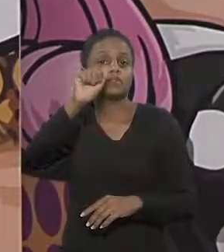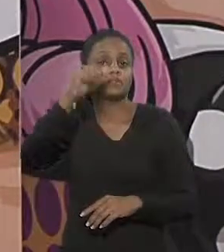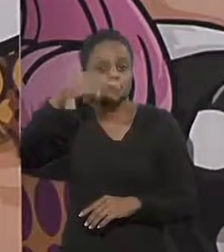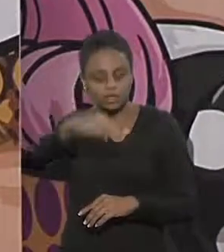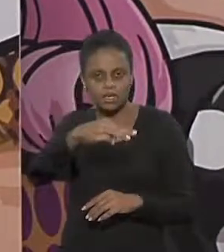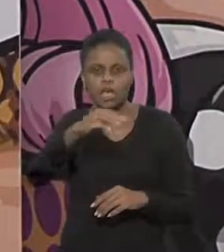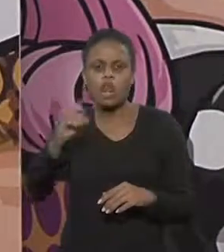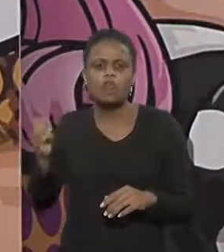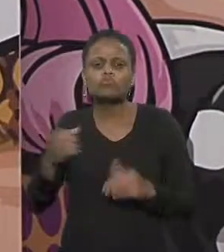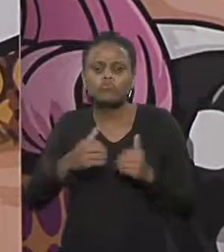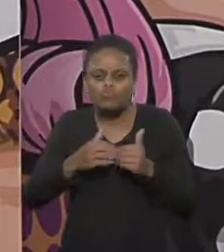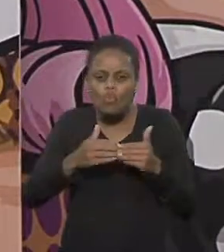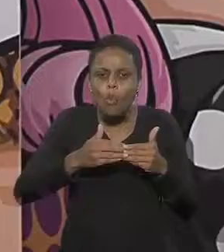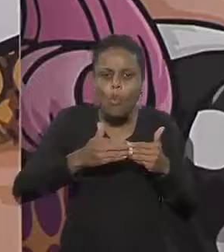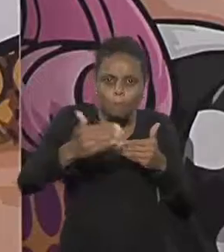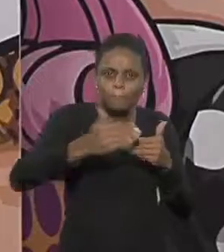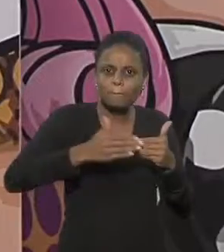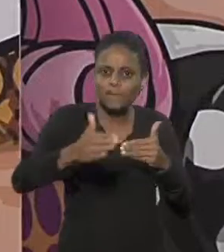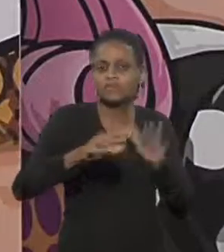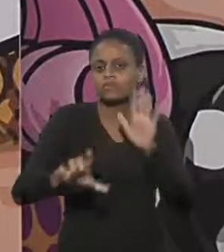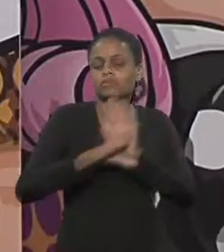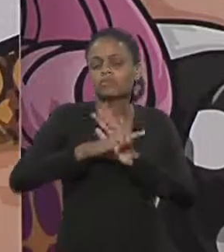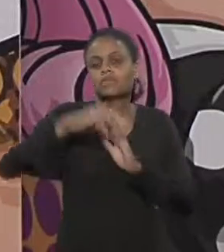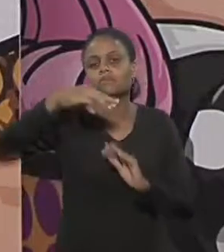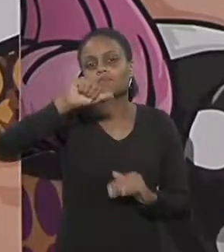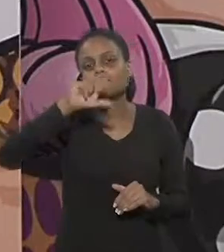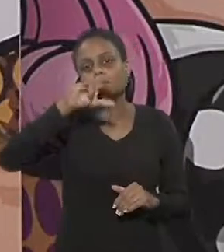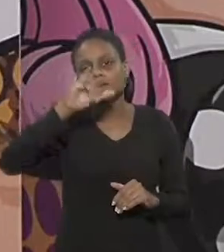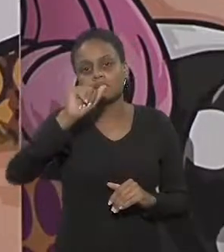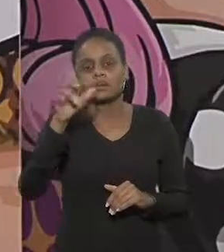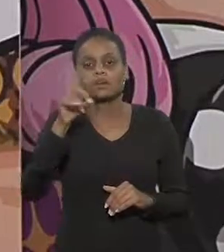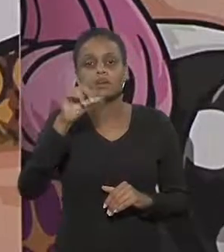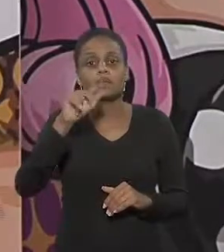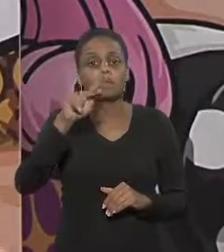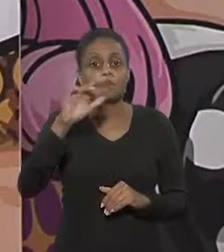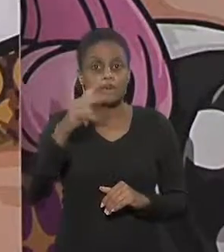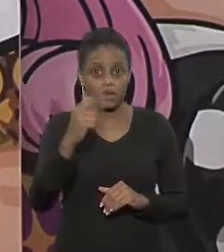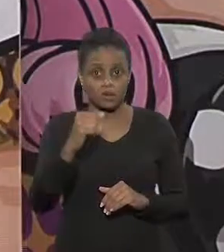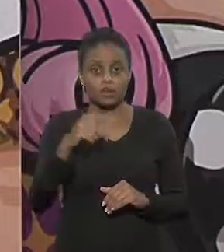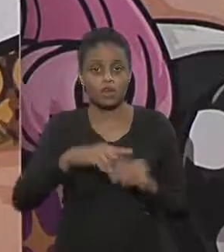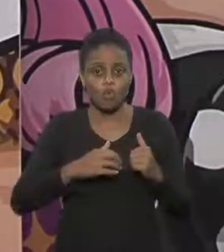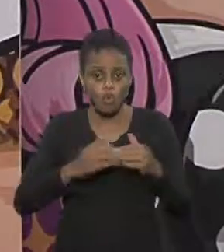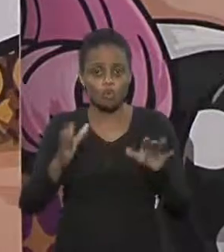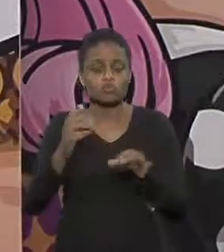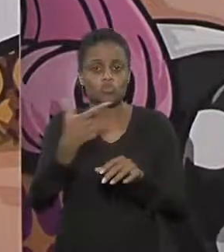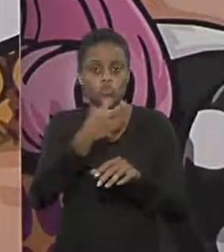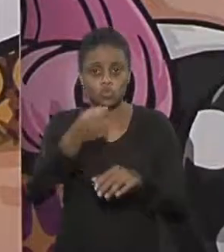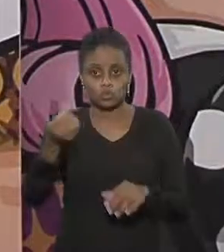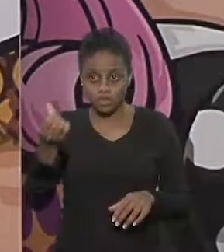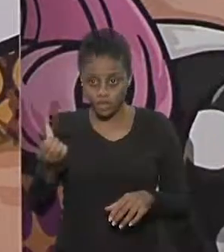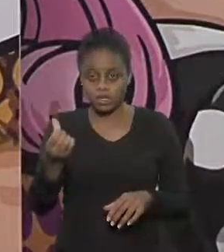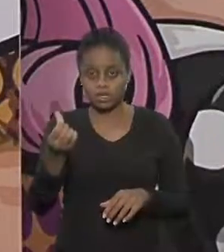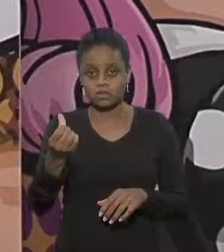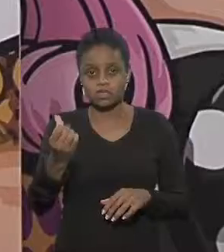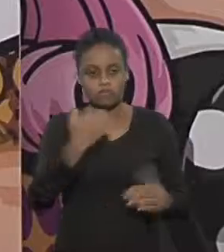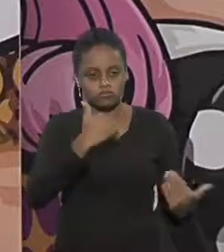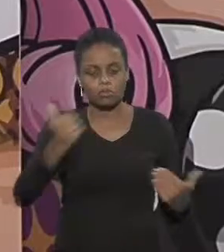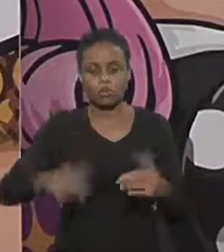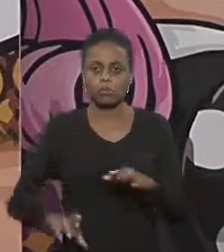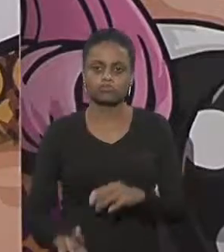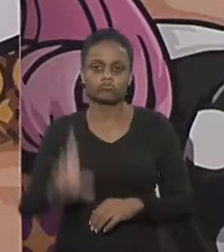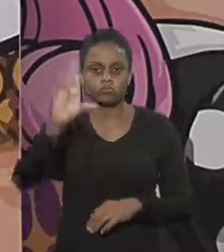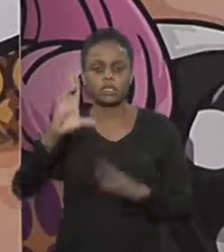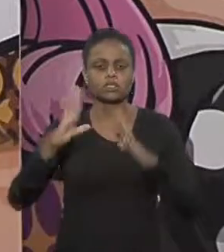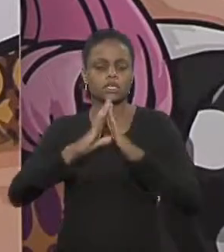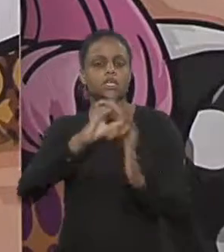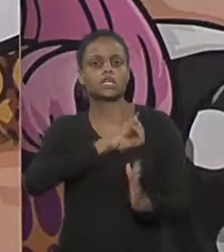Centro. Logo no início da Lei Maria da Penha. A Lei Maria da Penha entrou em vigor em 2006 e eu fui convidada para assumir a